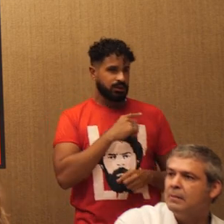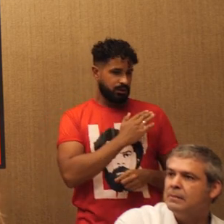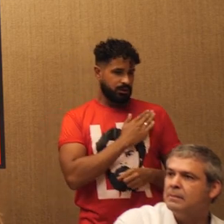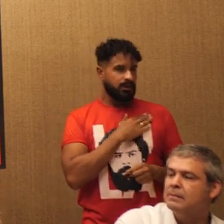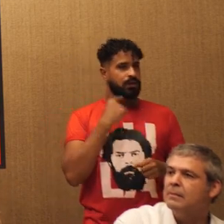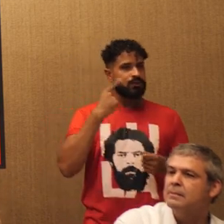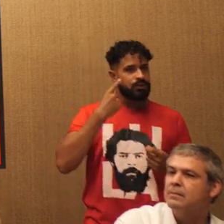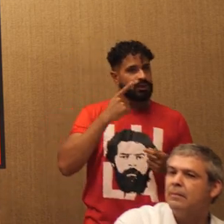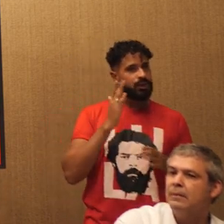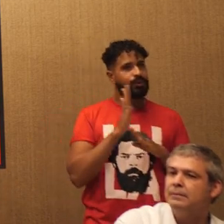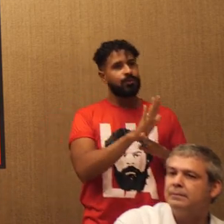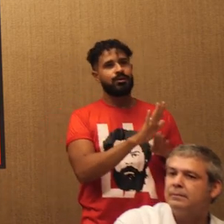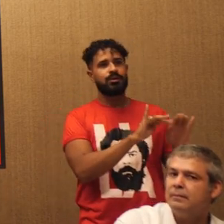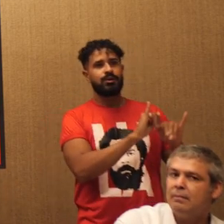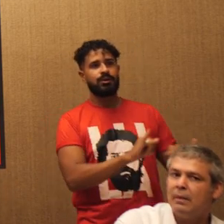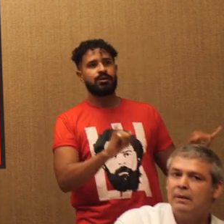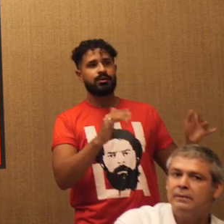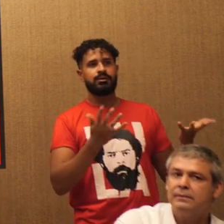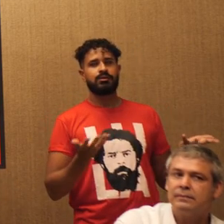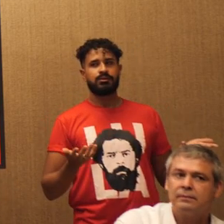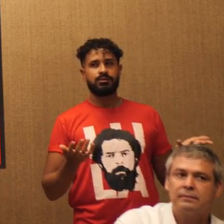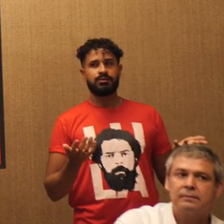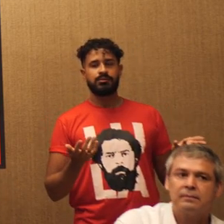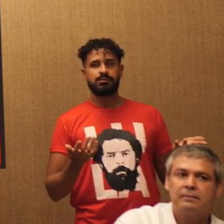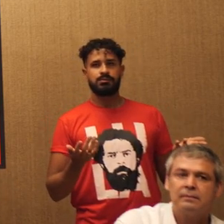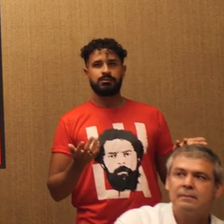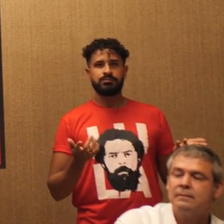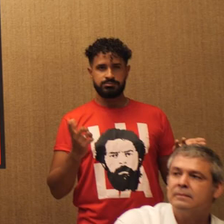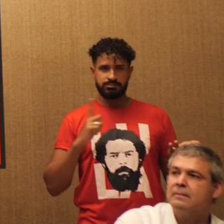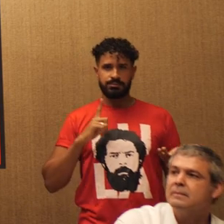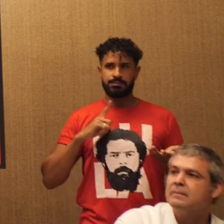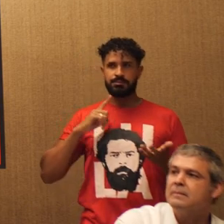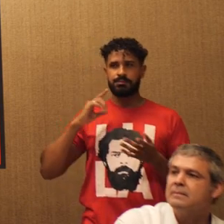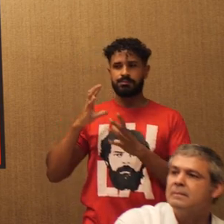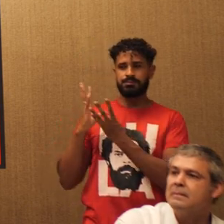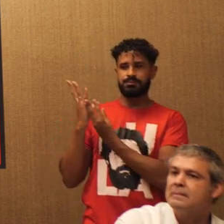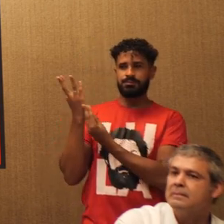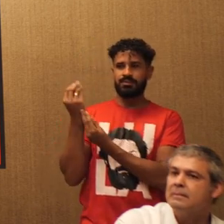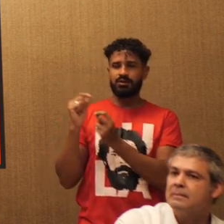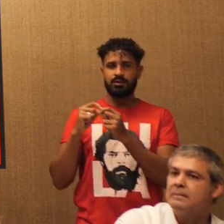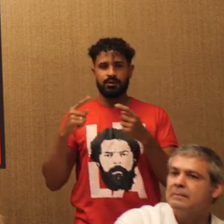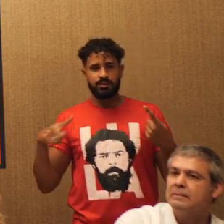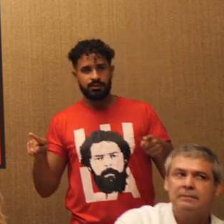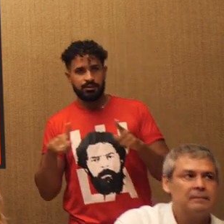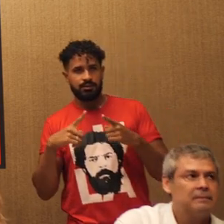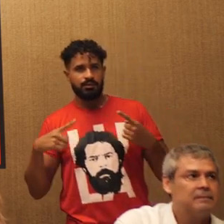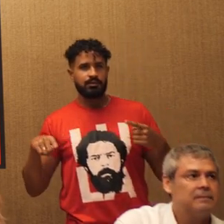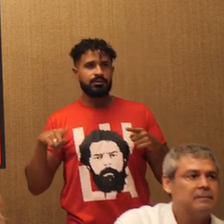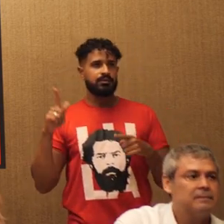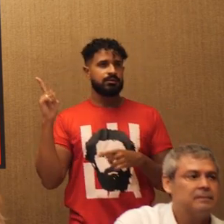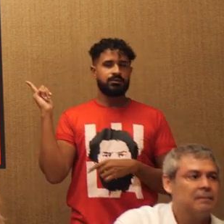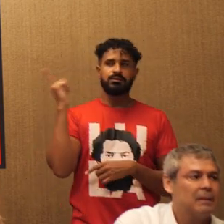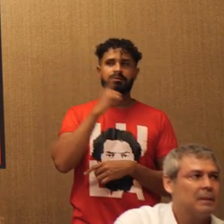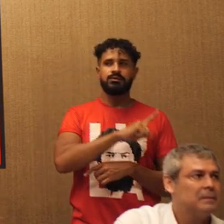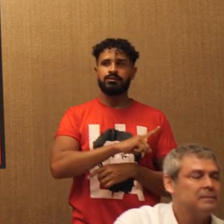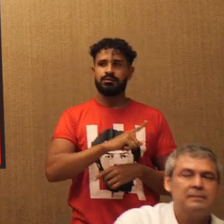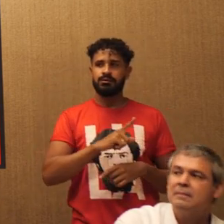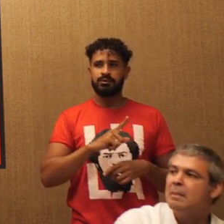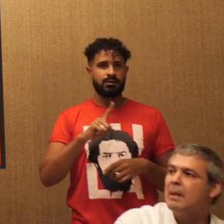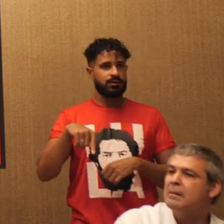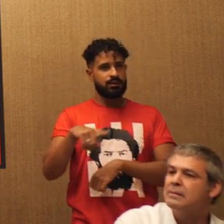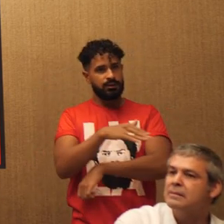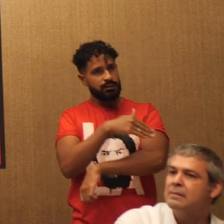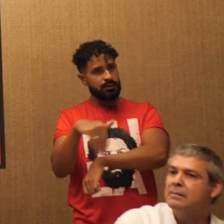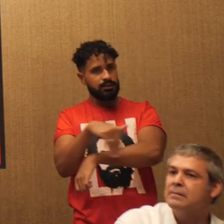companheiro advogado para ajudar na campanha? Não tem um artista lá que faz uma musiquinha de campanha para você poder... E é